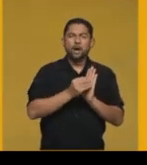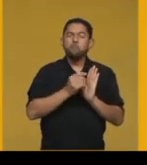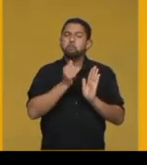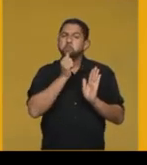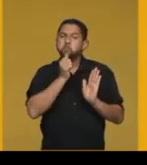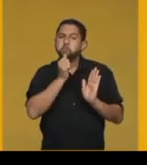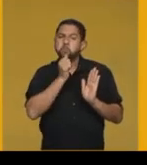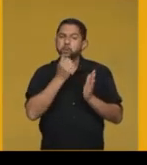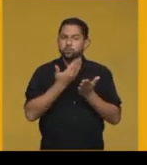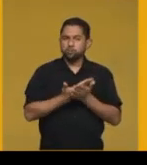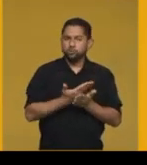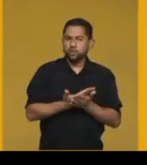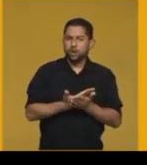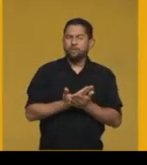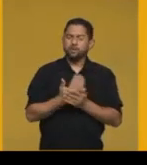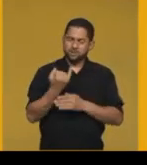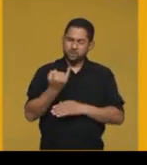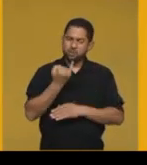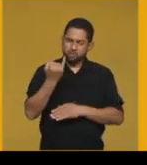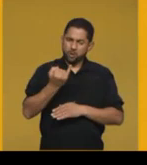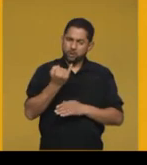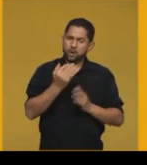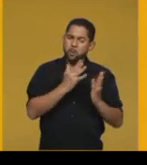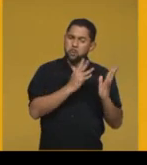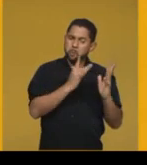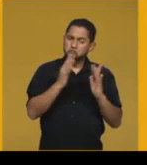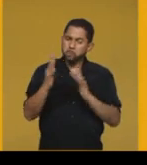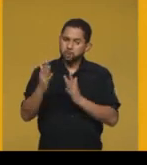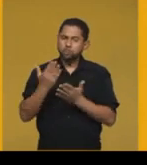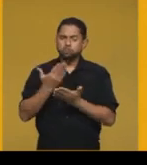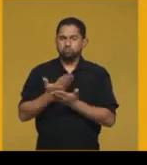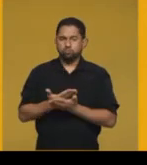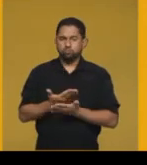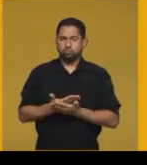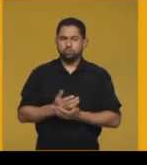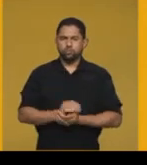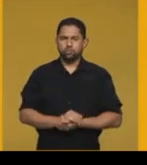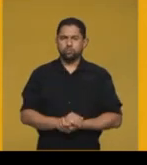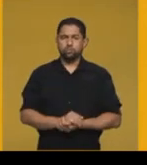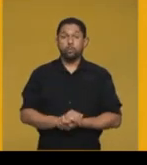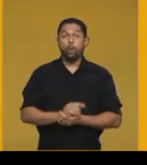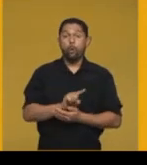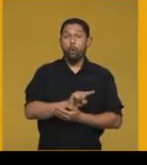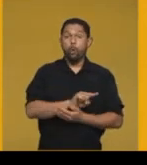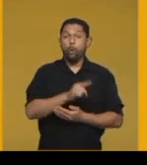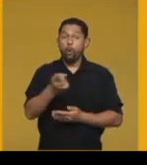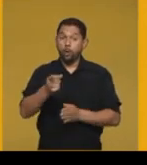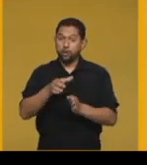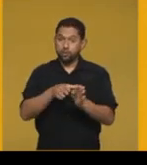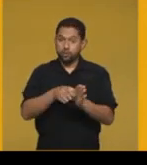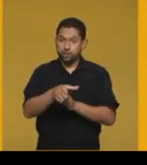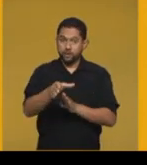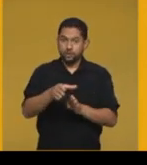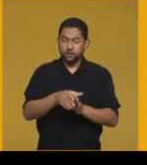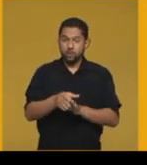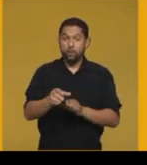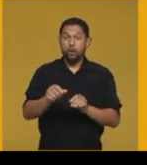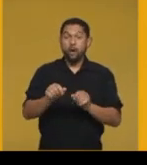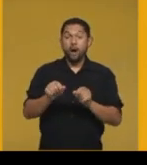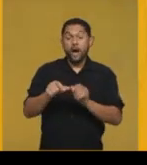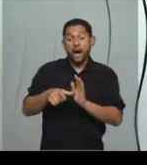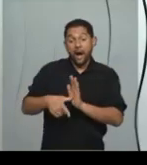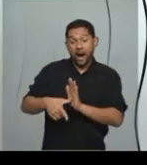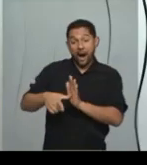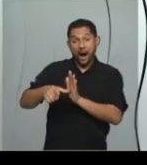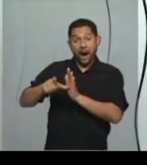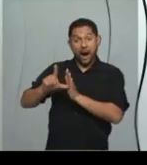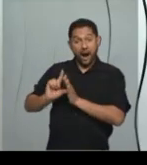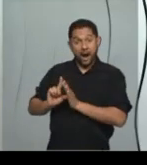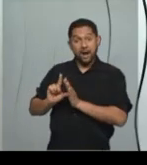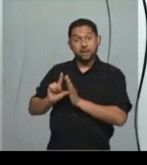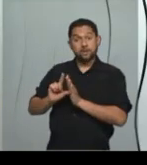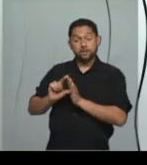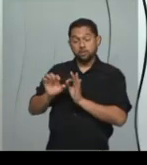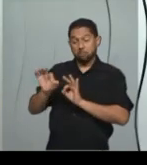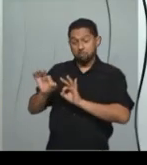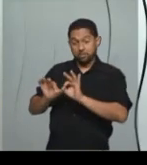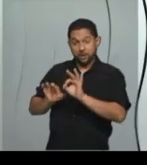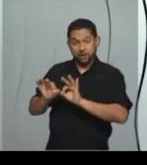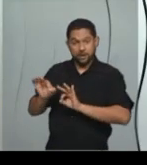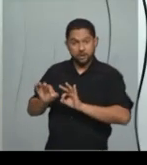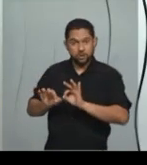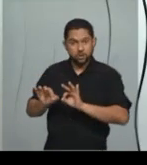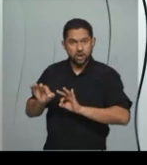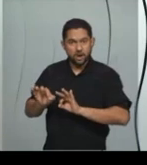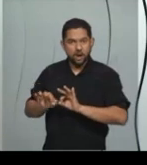extremamente importante durante os seus estudos. Outra dica é o planejamento. Faça um planejamento